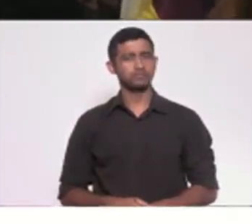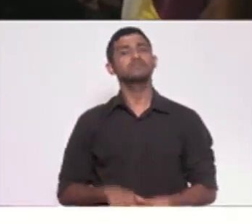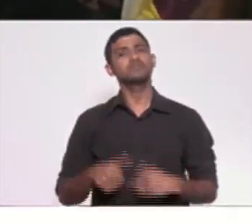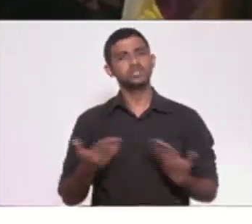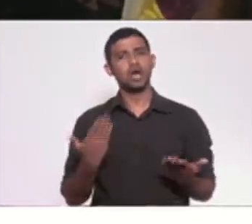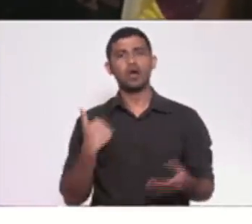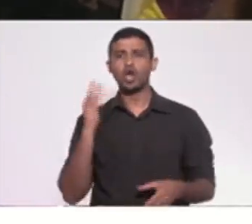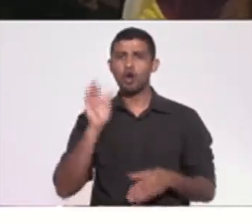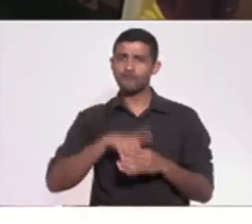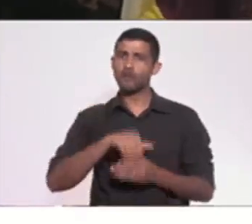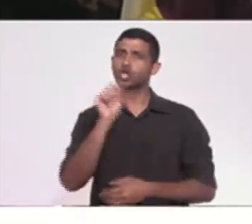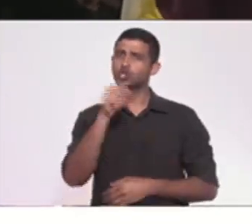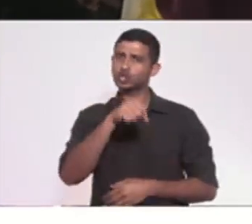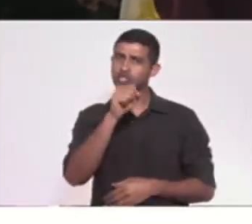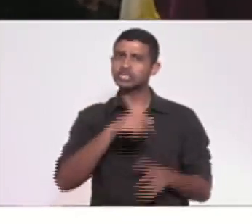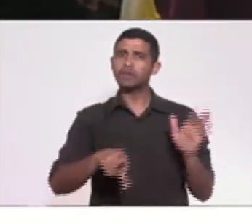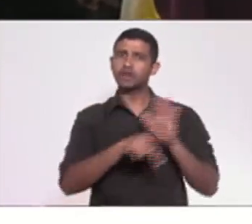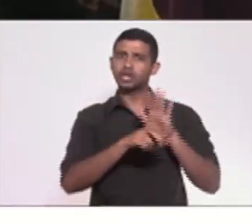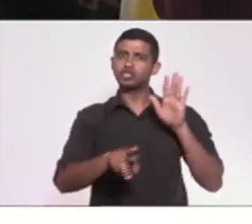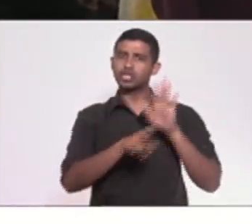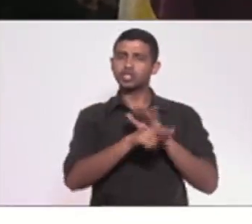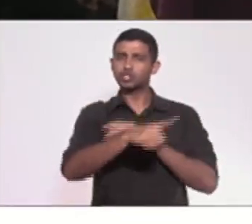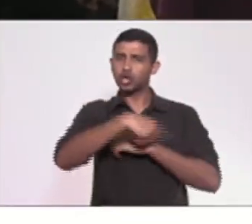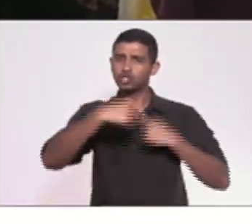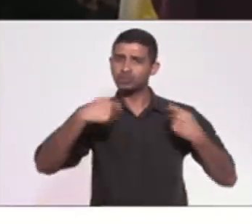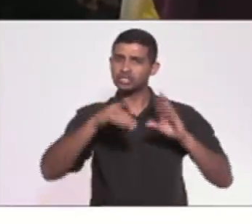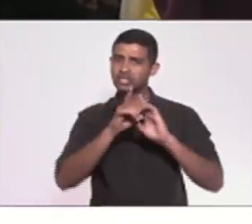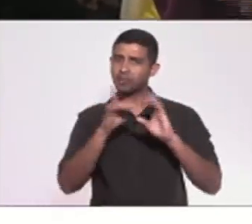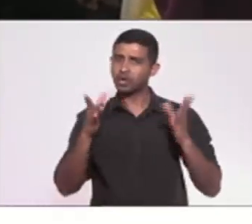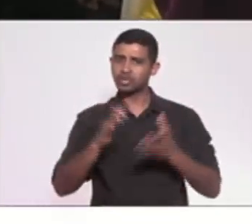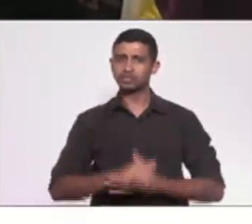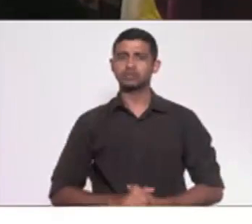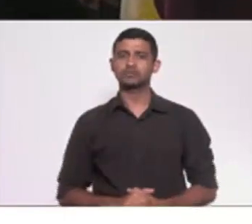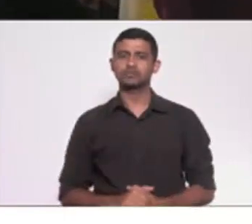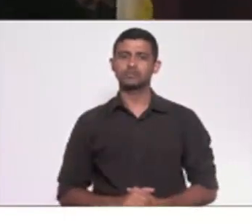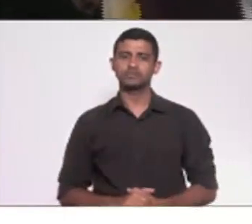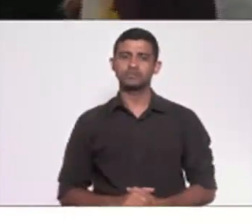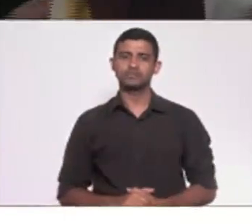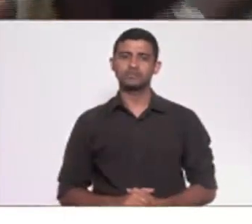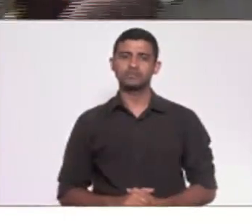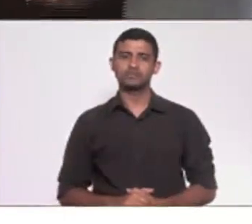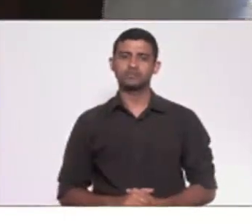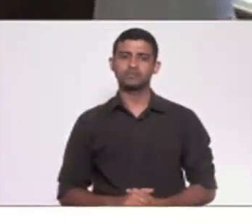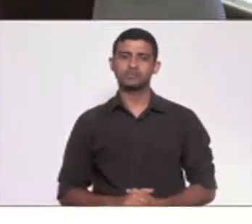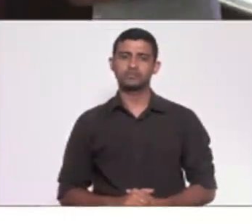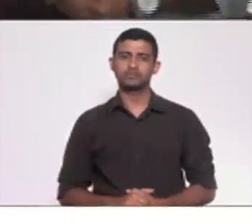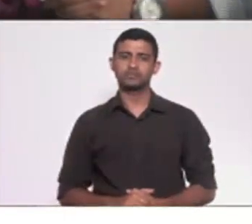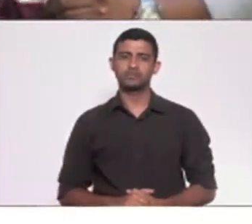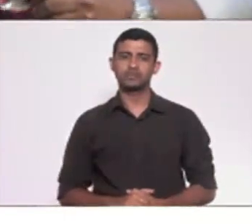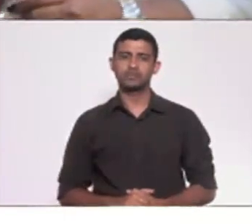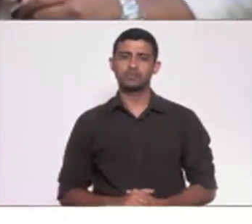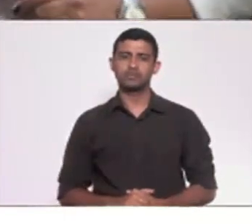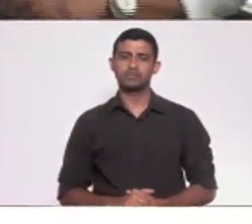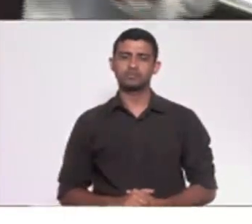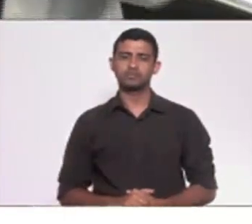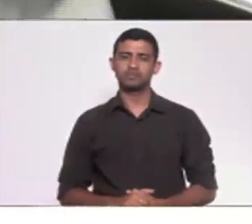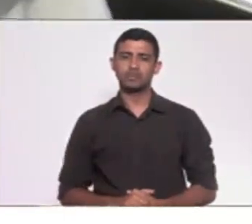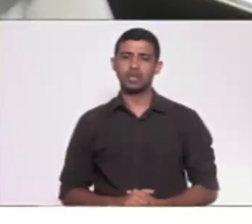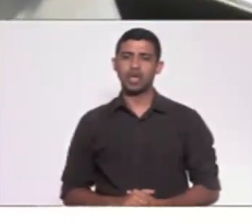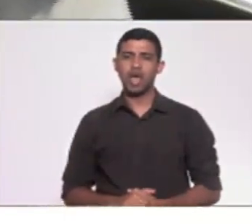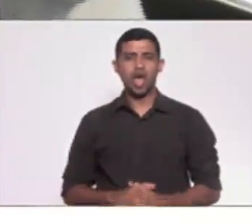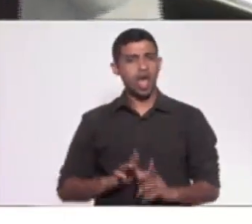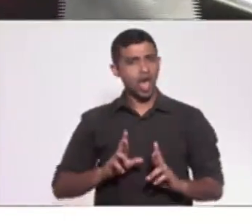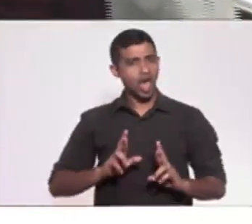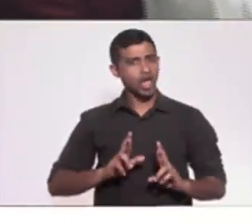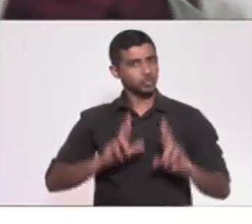voto sim pelo Estado Democrático de Direito, contra a impunidade, mas que a justiça julgue e condene,